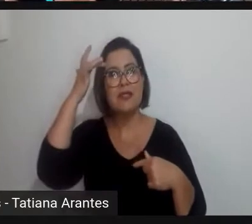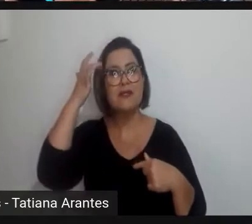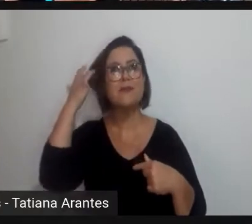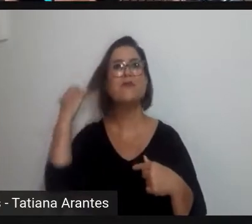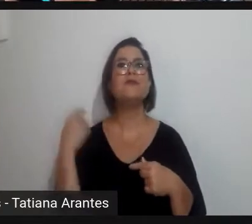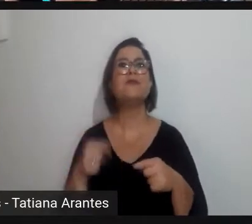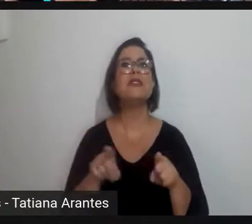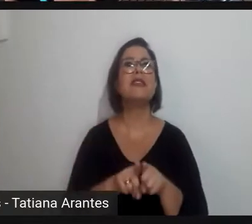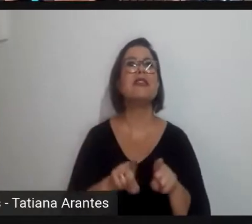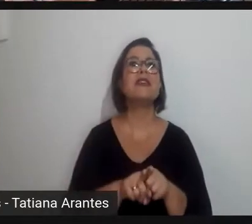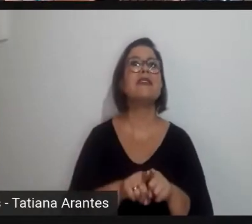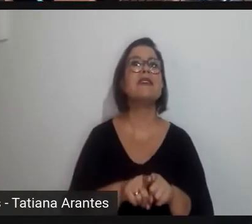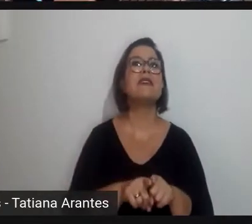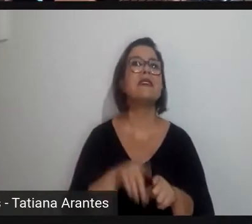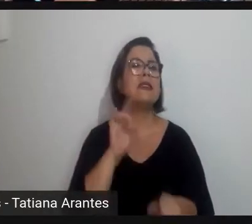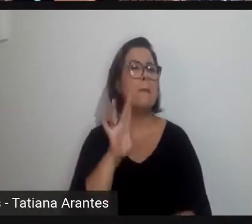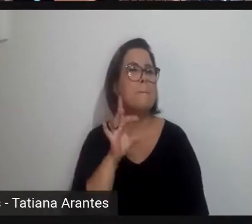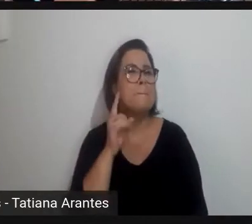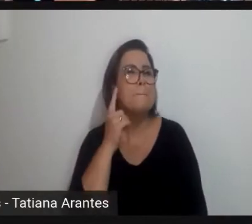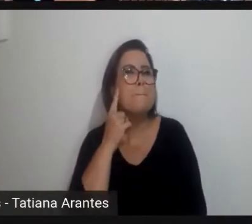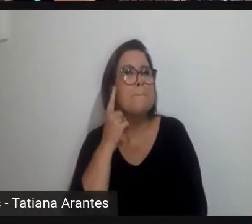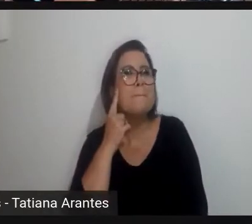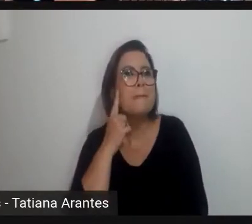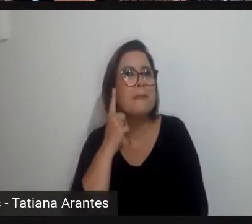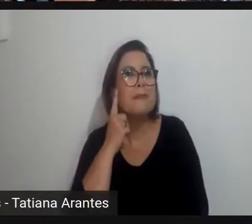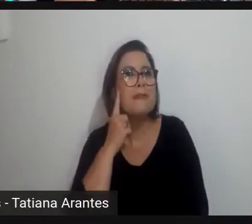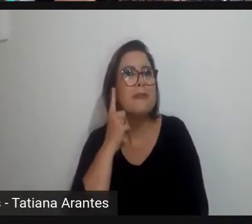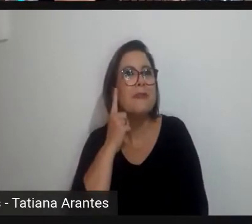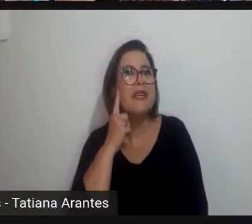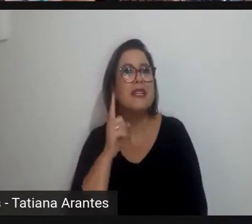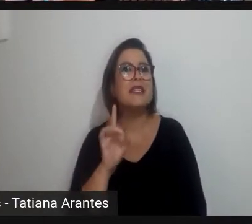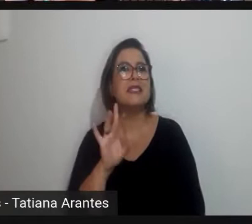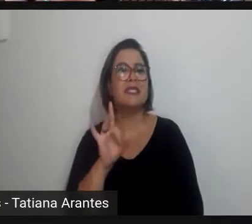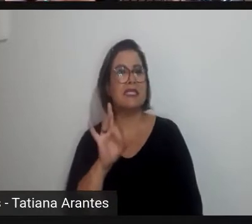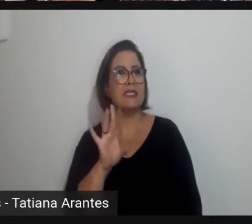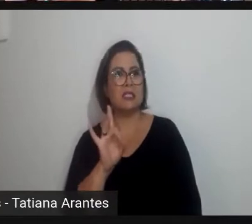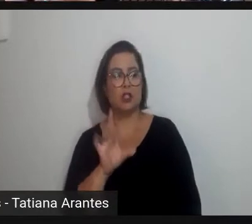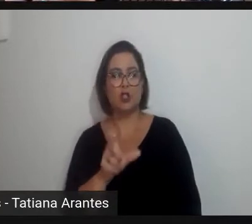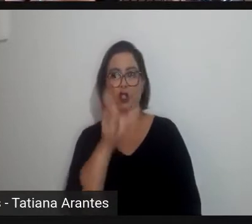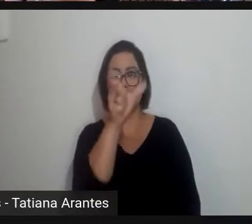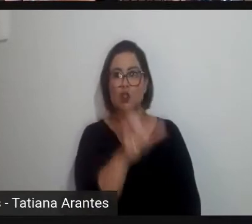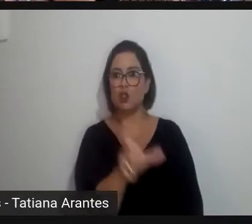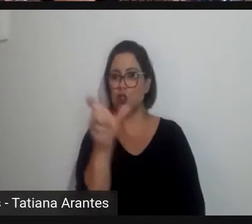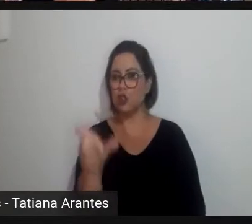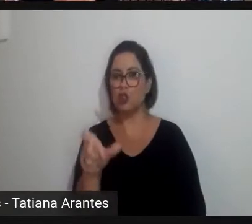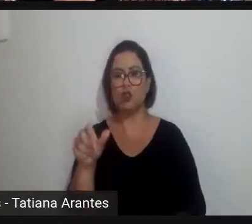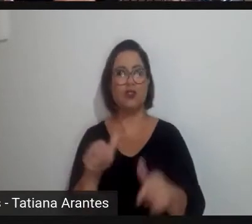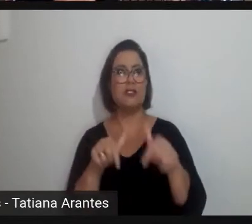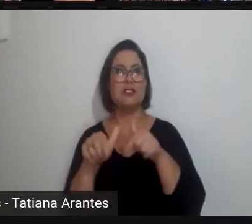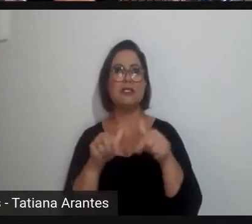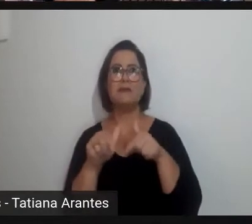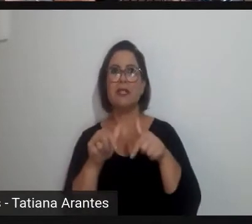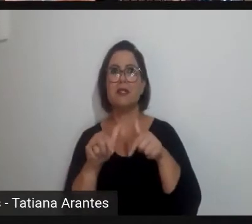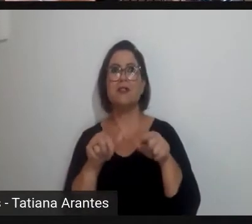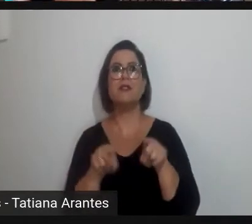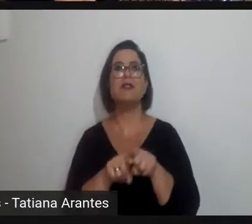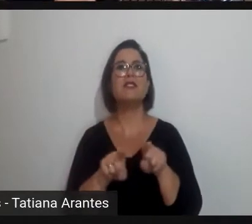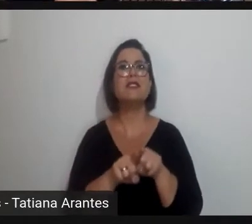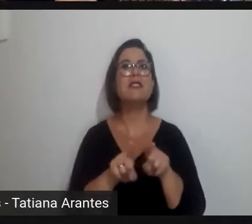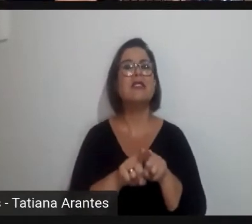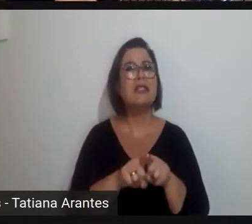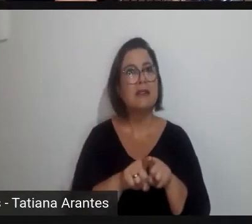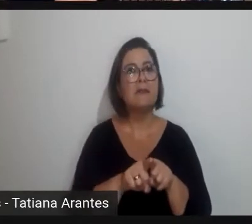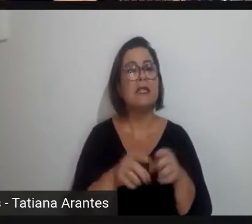está relacionado somente com mobiliário e postos de trabalho. Ergonomia está muito relacionada com a organização do